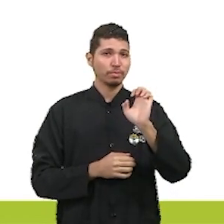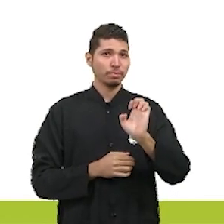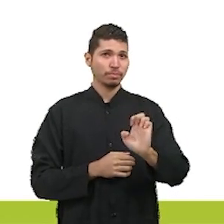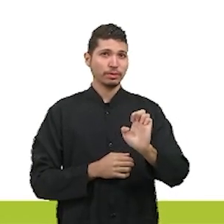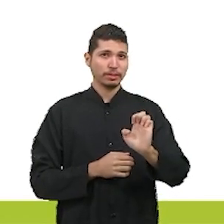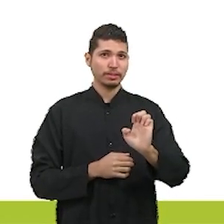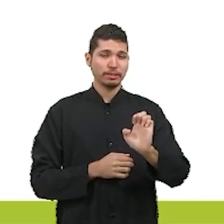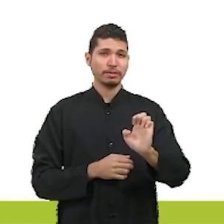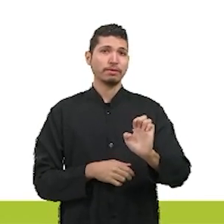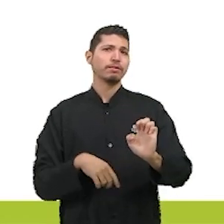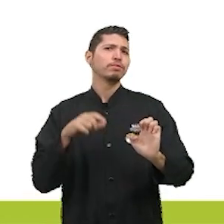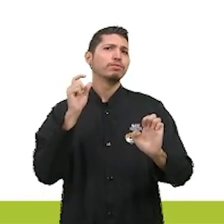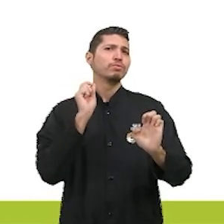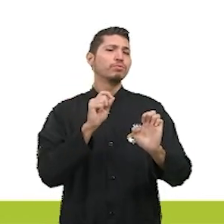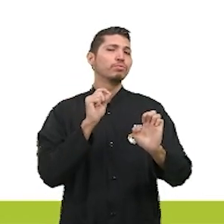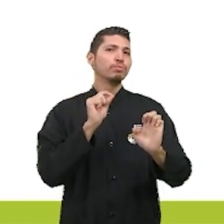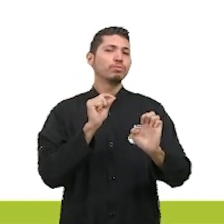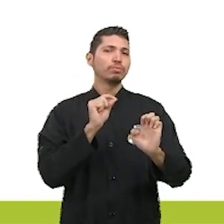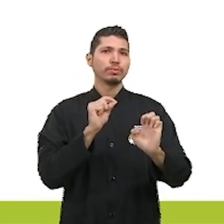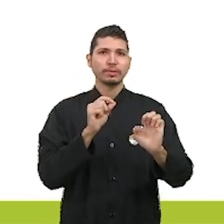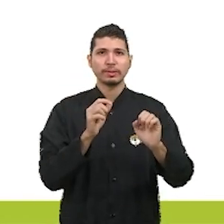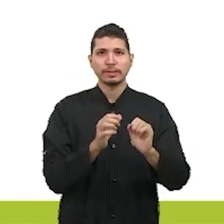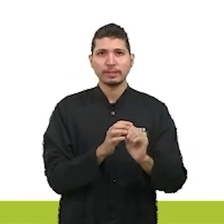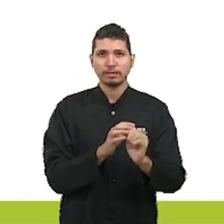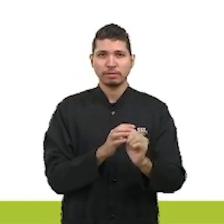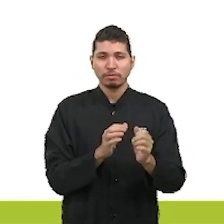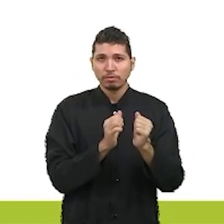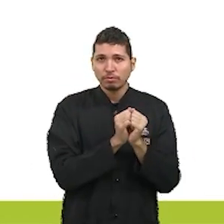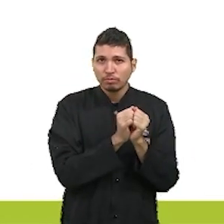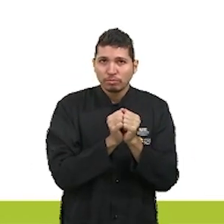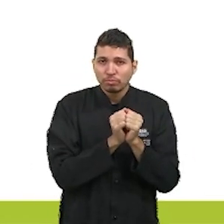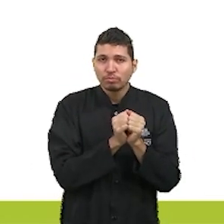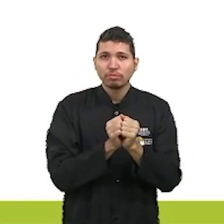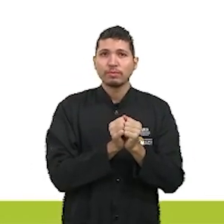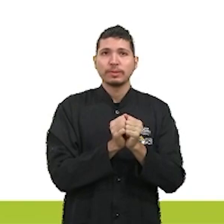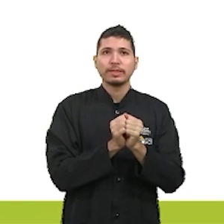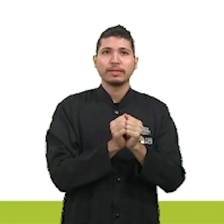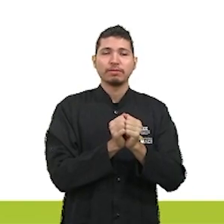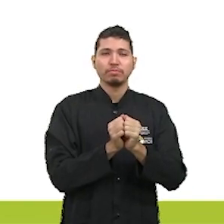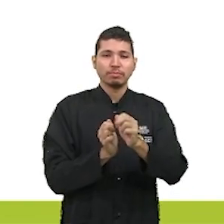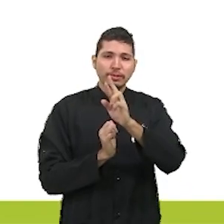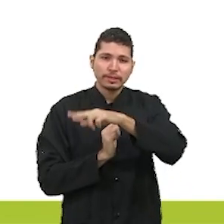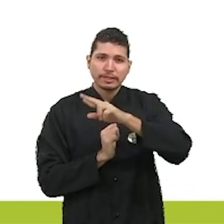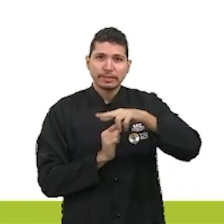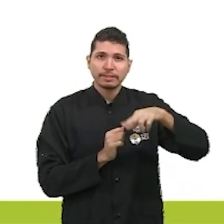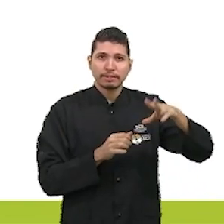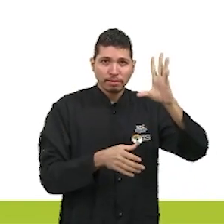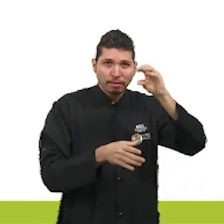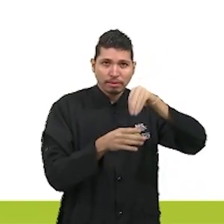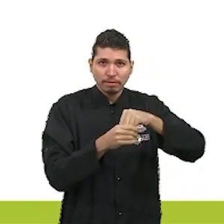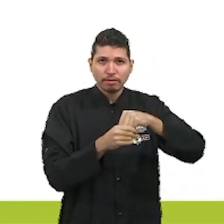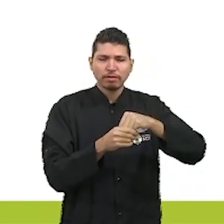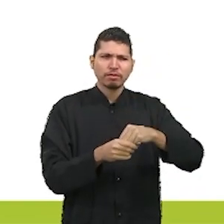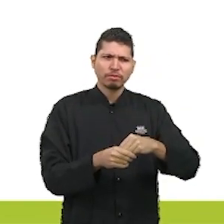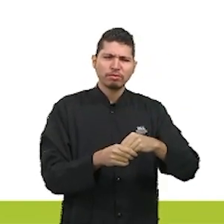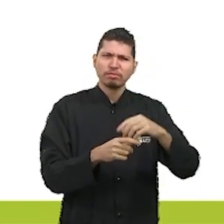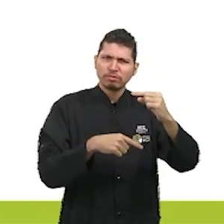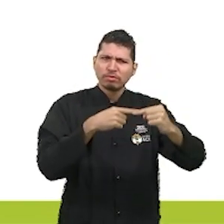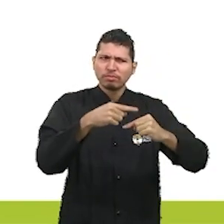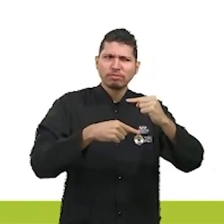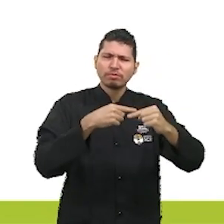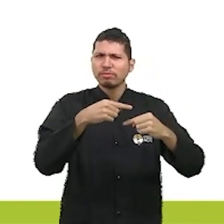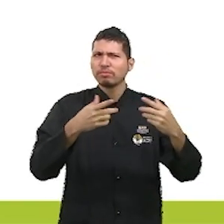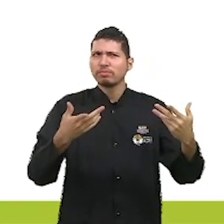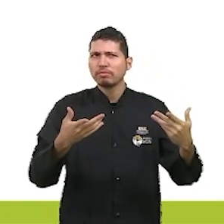bom? Ele vai vir junto com uma resistência interna do gerador. Ah, então no circuito eu posso ter